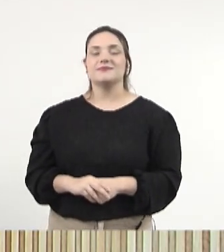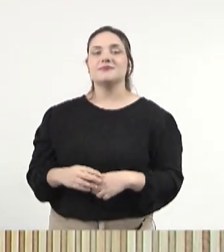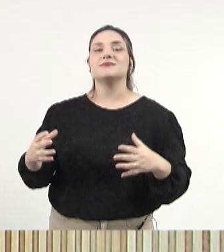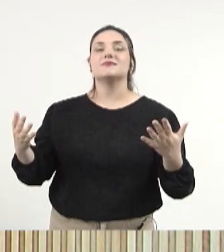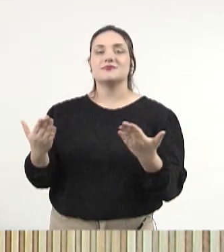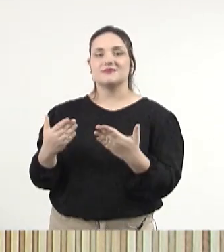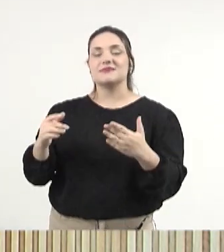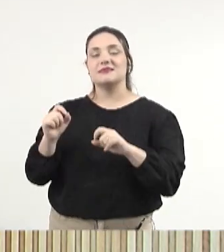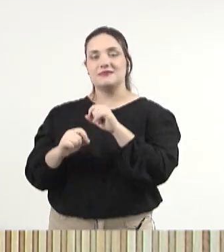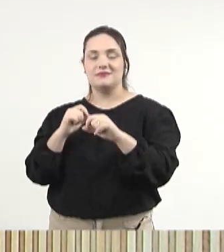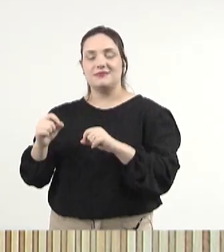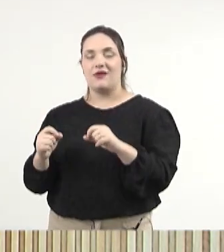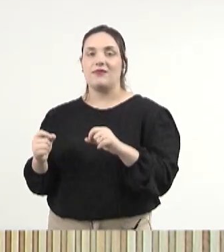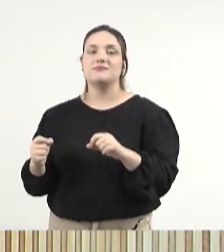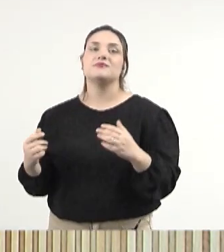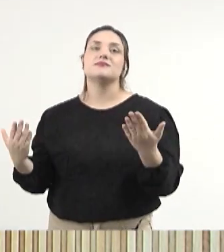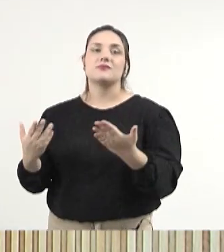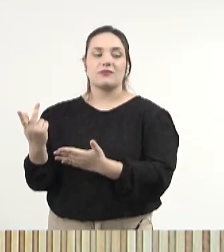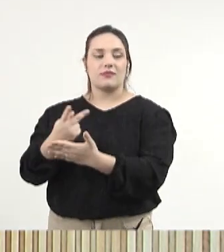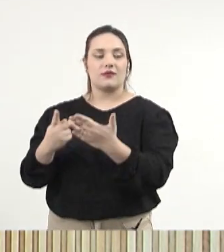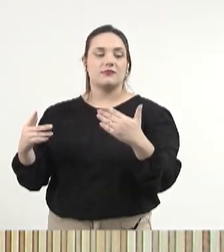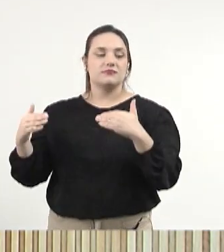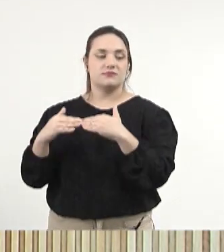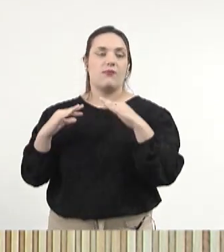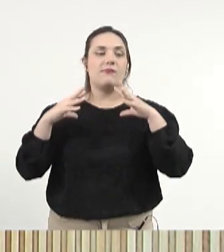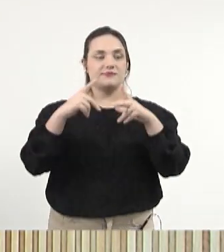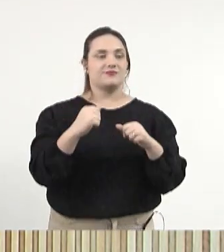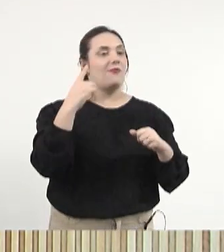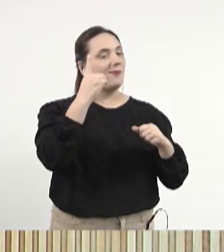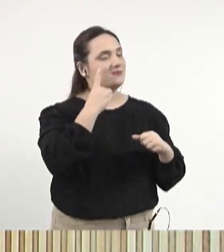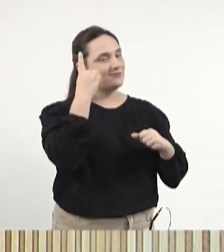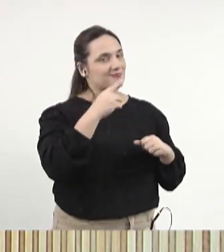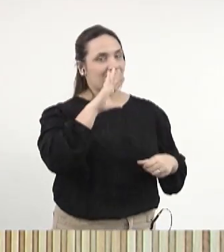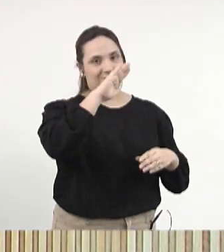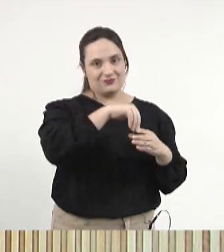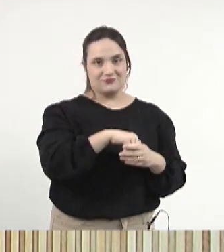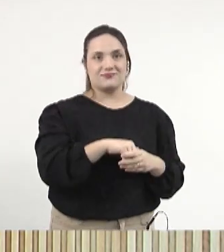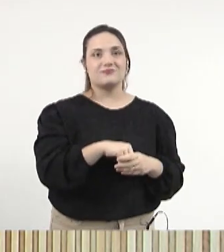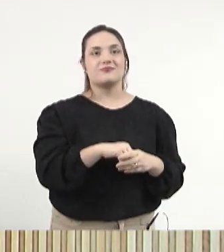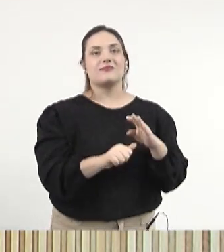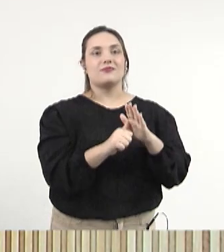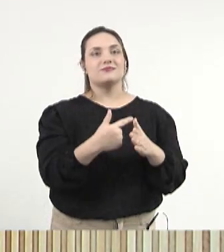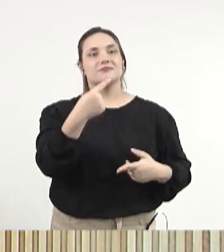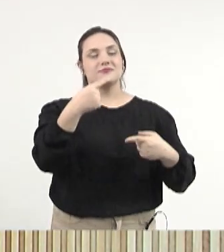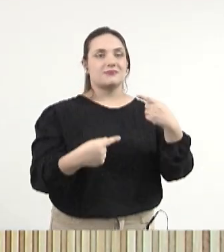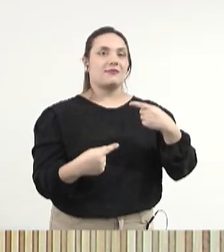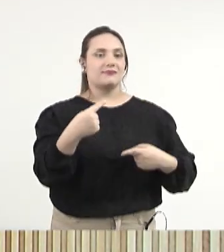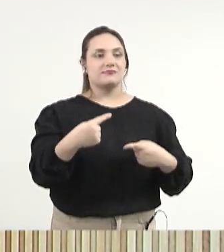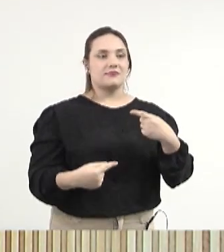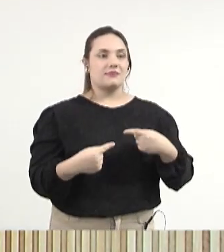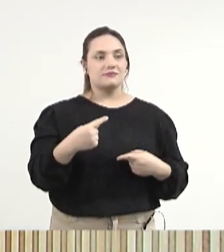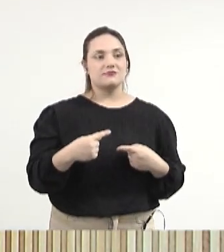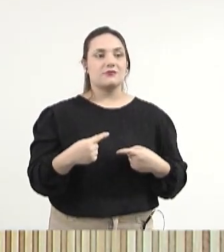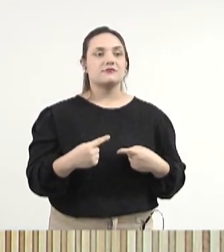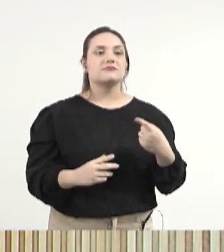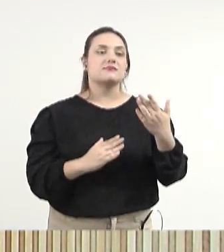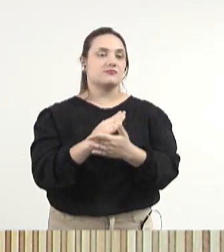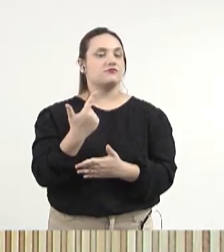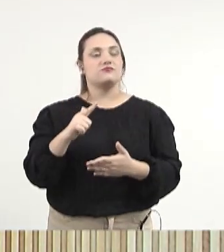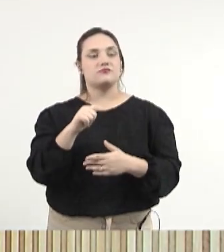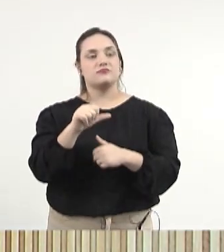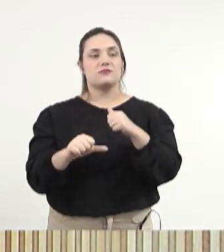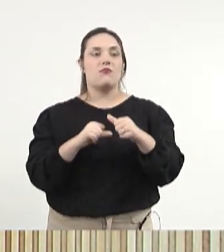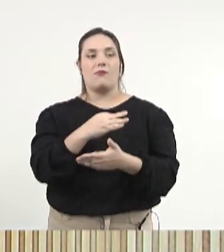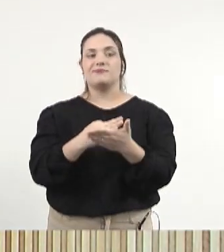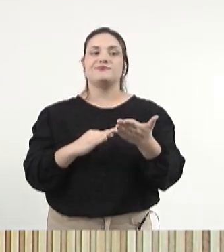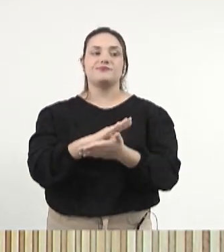parecer favorável e também os deputados agora votando favoravelmente a esse projeto em segunda discussão, projeto que também passou sem emendas e